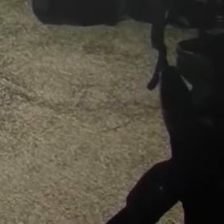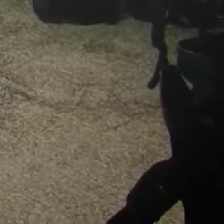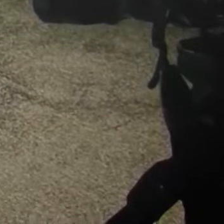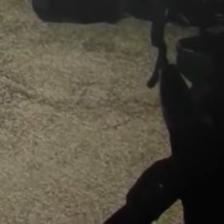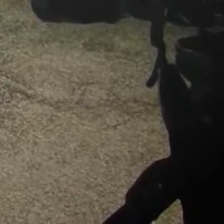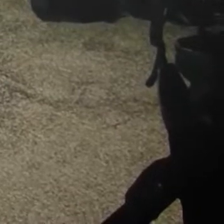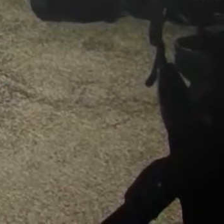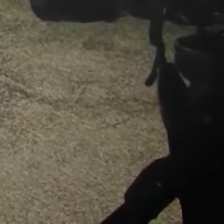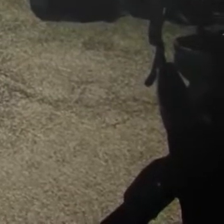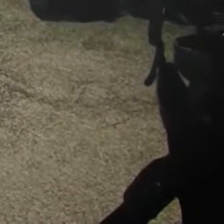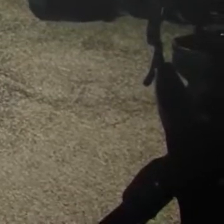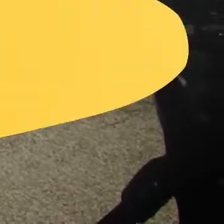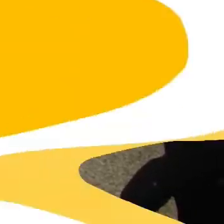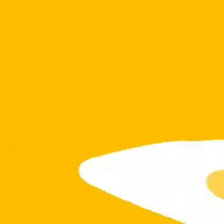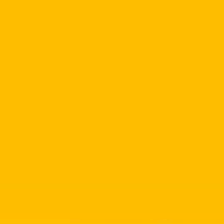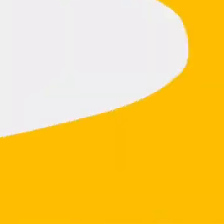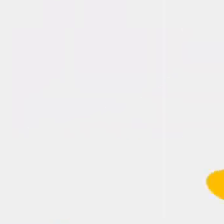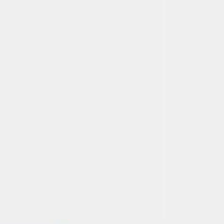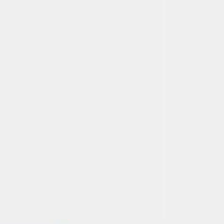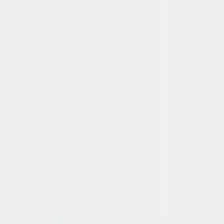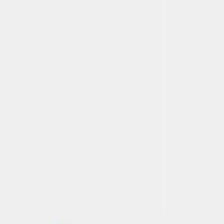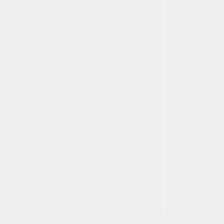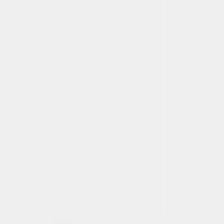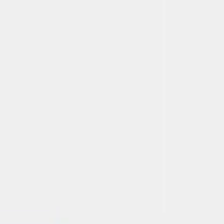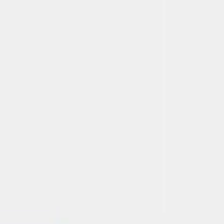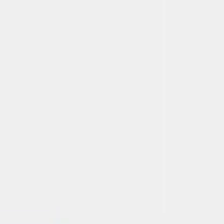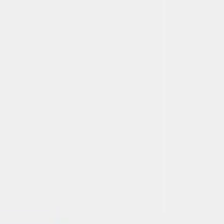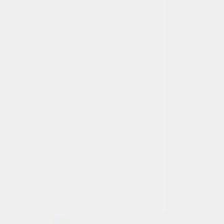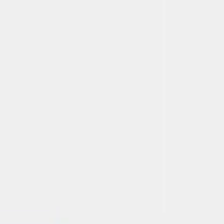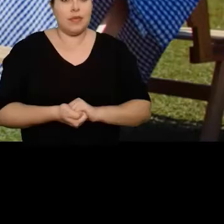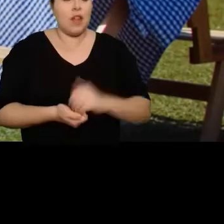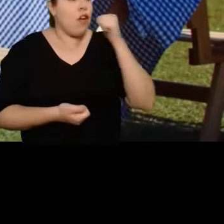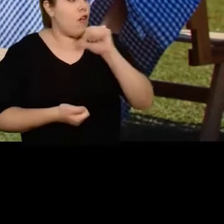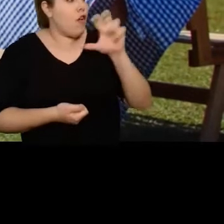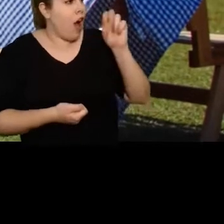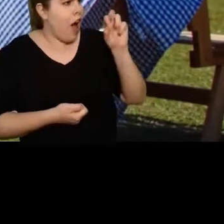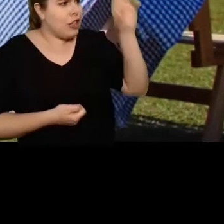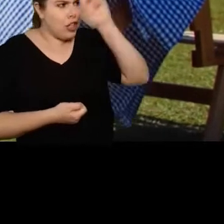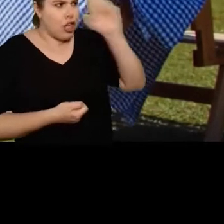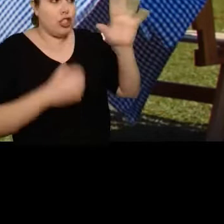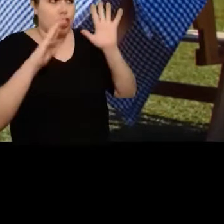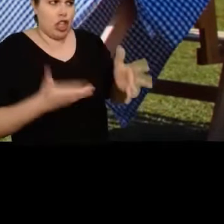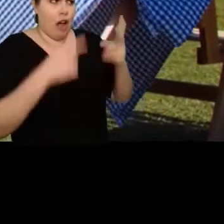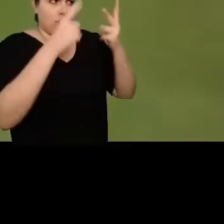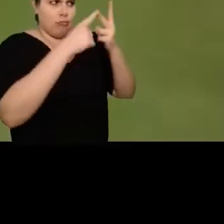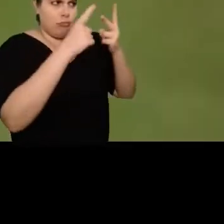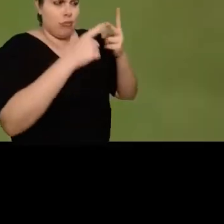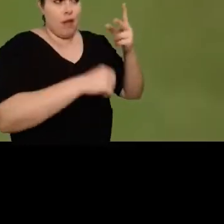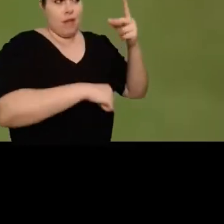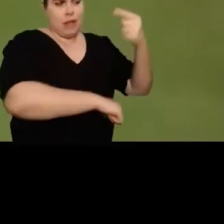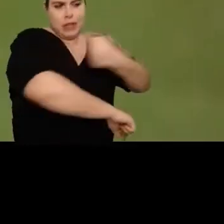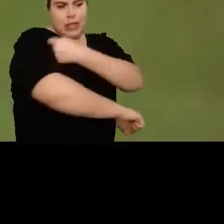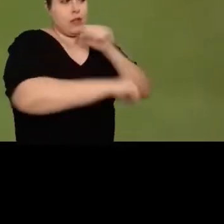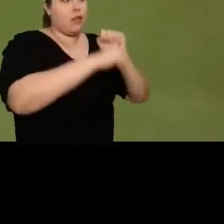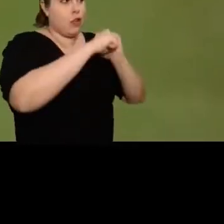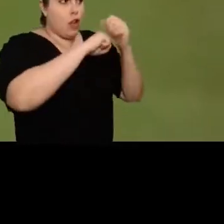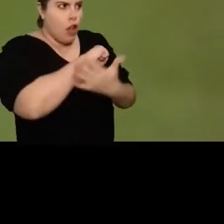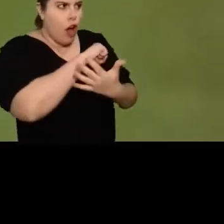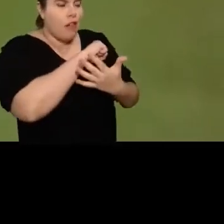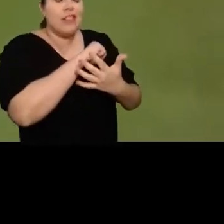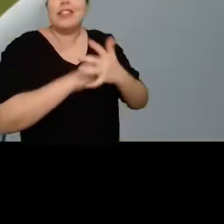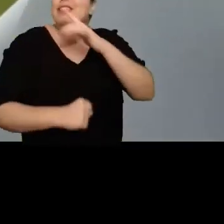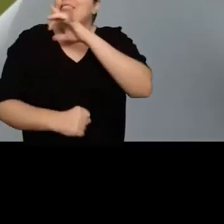para que não acabe a tradição, né? Vovó! senhora já tomou a segunda dose da vacina